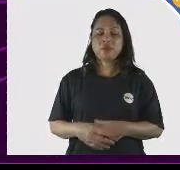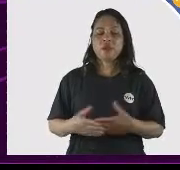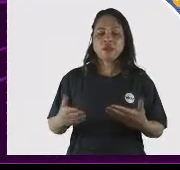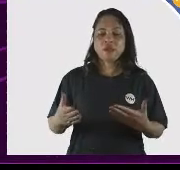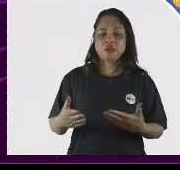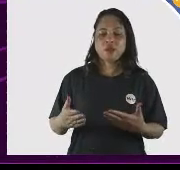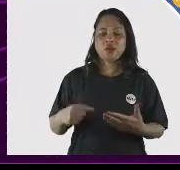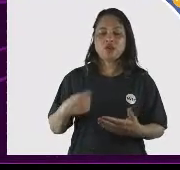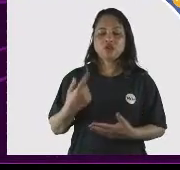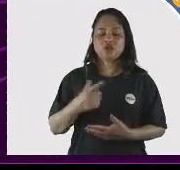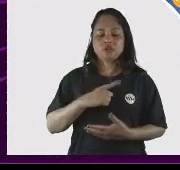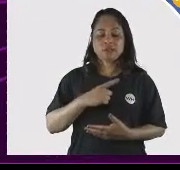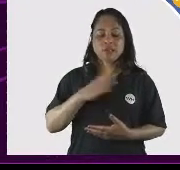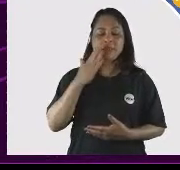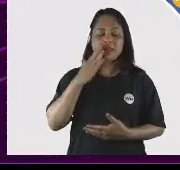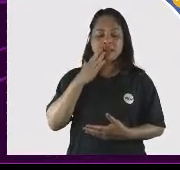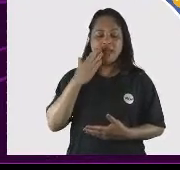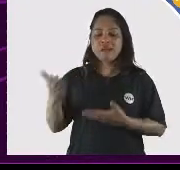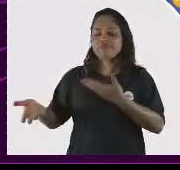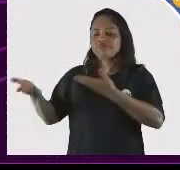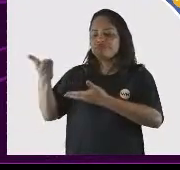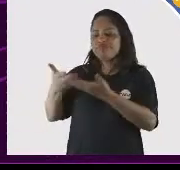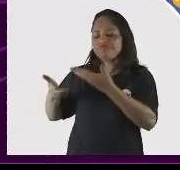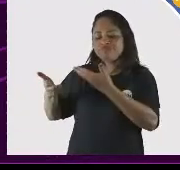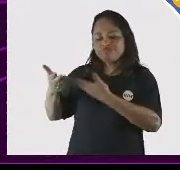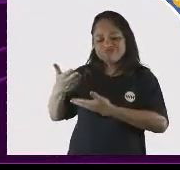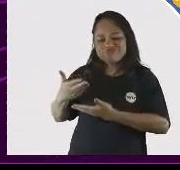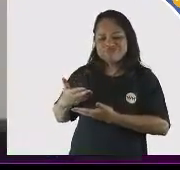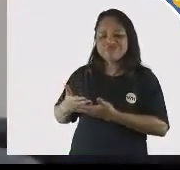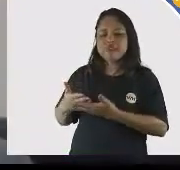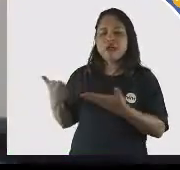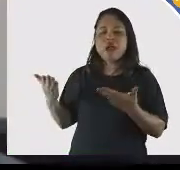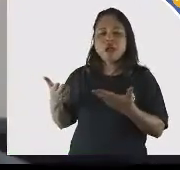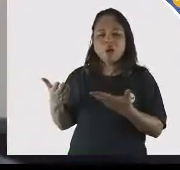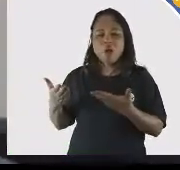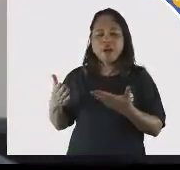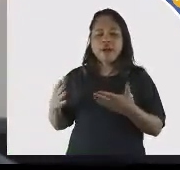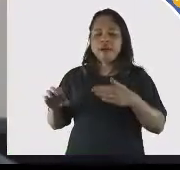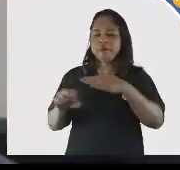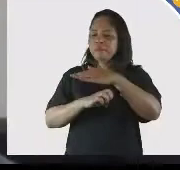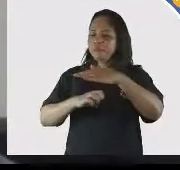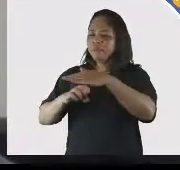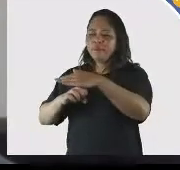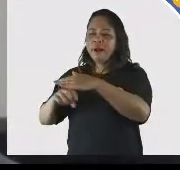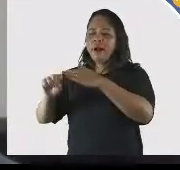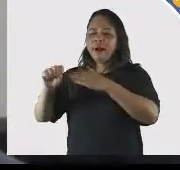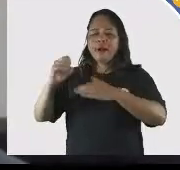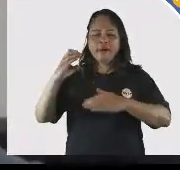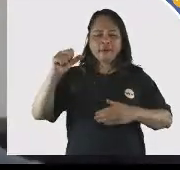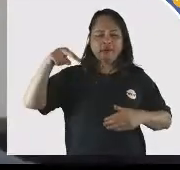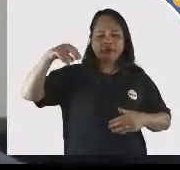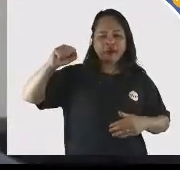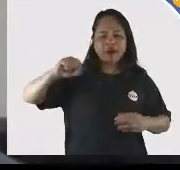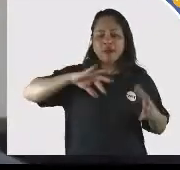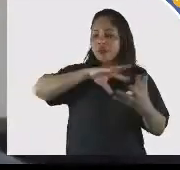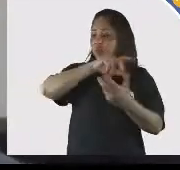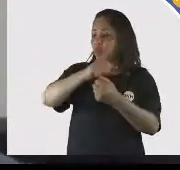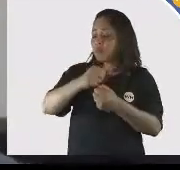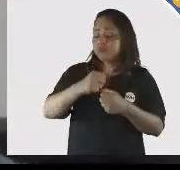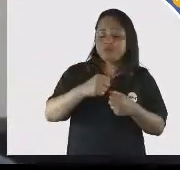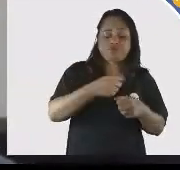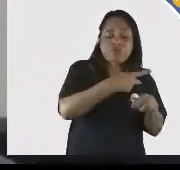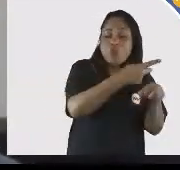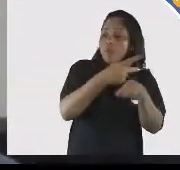cadeia inteira de fornecimento vem sendo trabalhado Por Toda Toda a Scania ao redor do mundo Nós acreditamos que